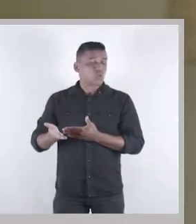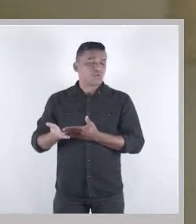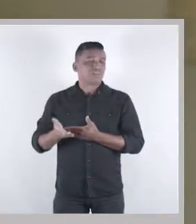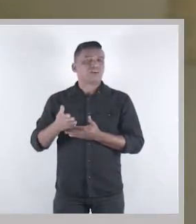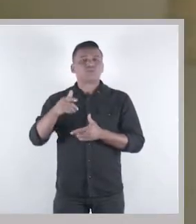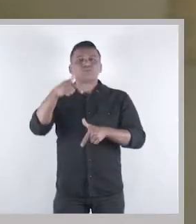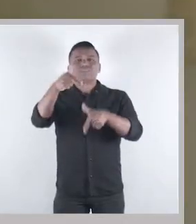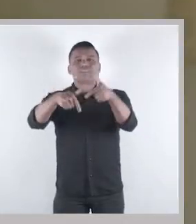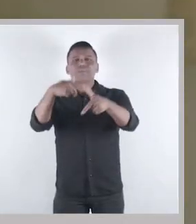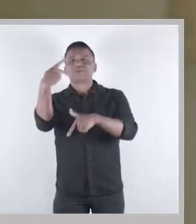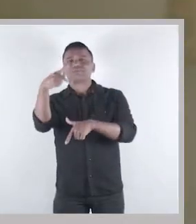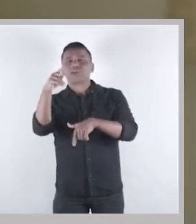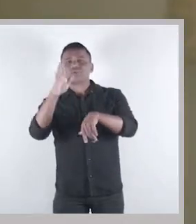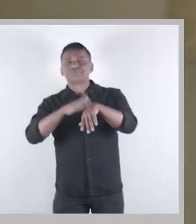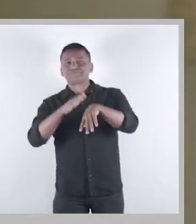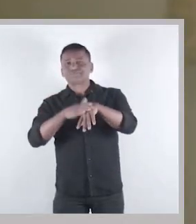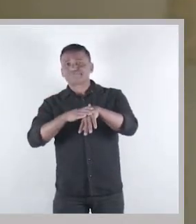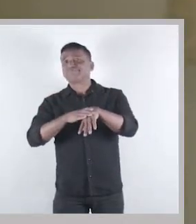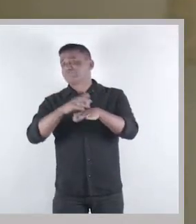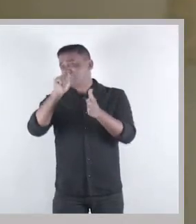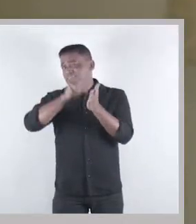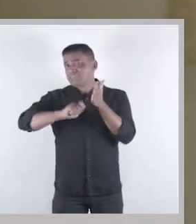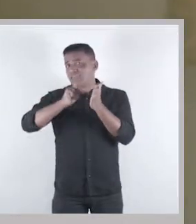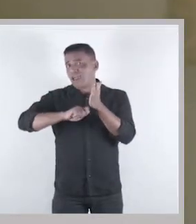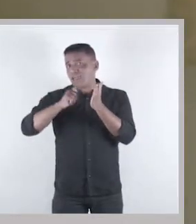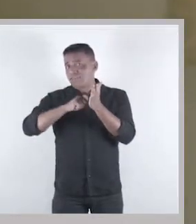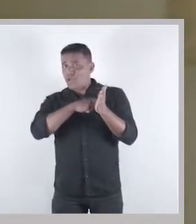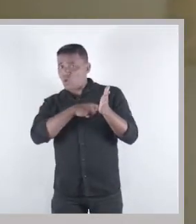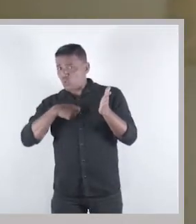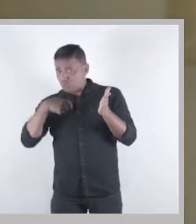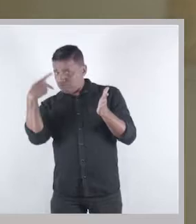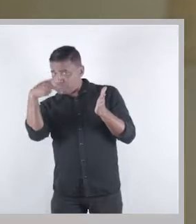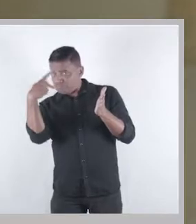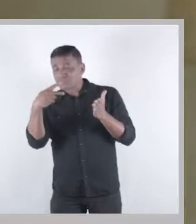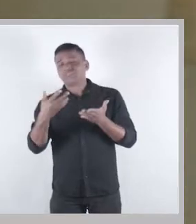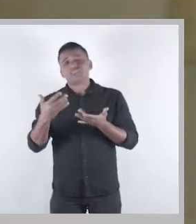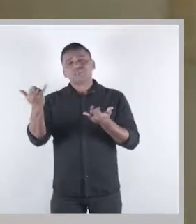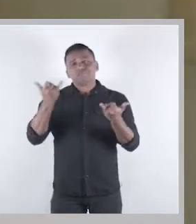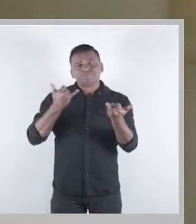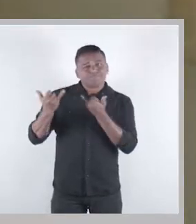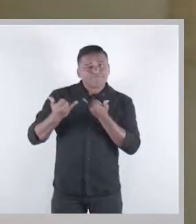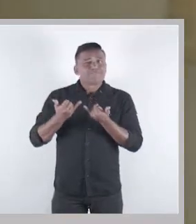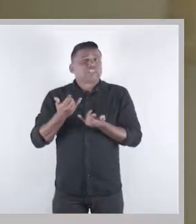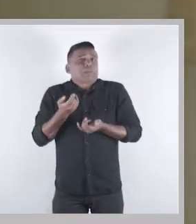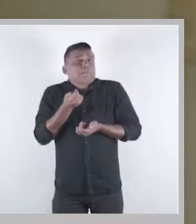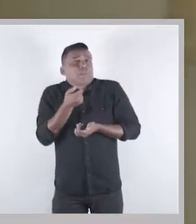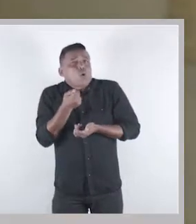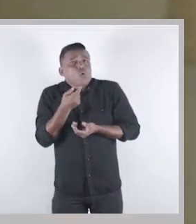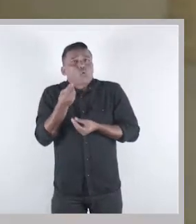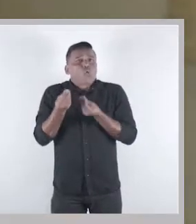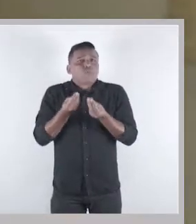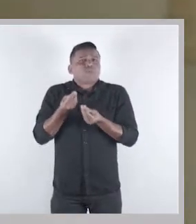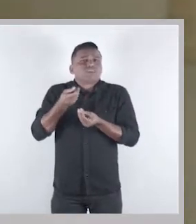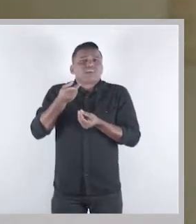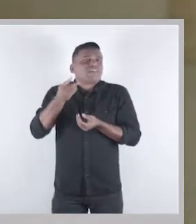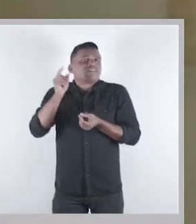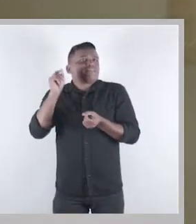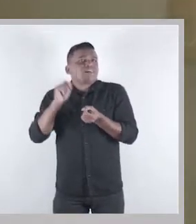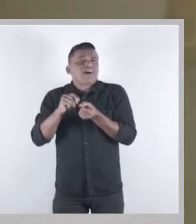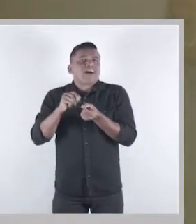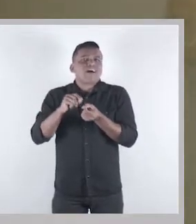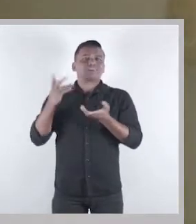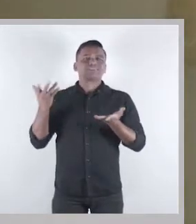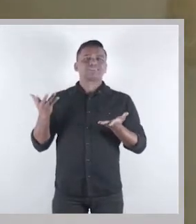Aí eu gostaria que você me falasse um pouco desse processo né como quando o seu trabalho é traduzido